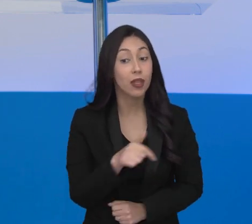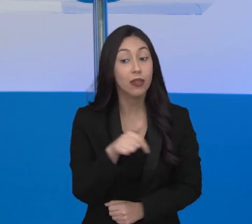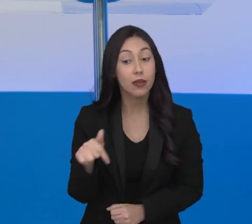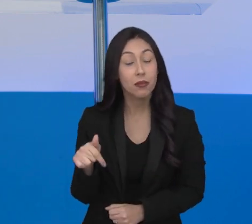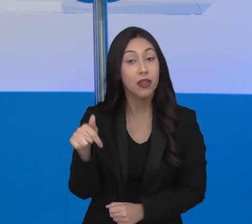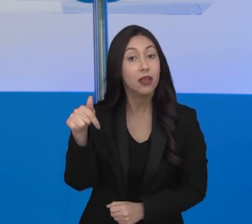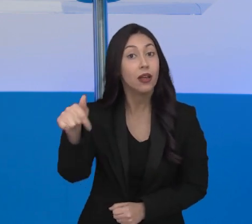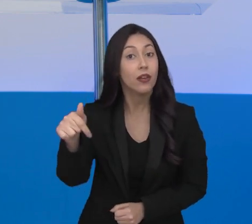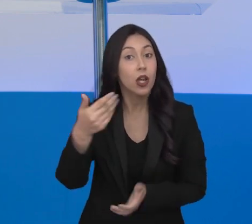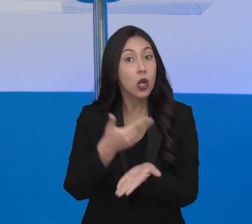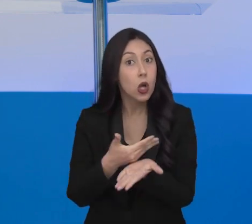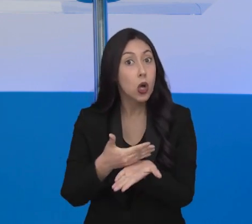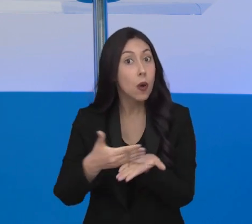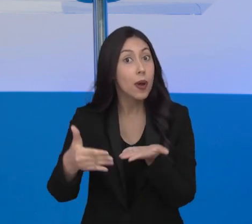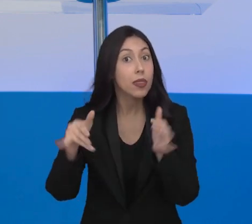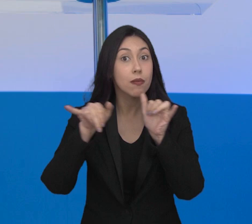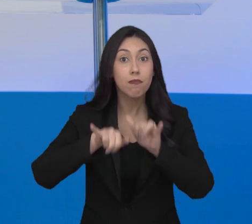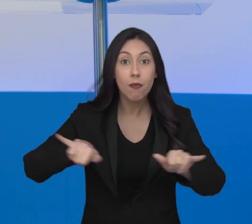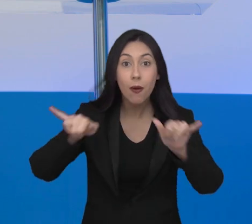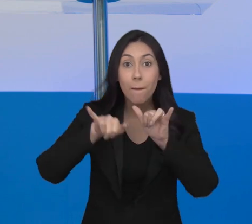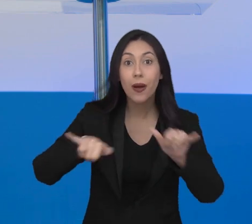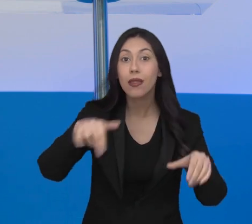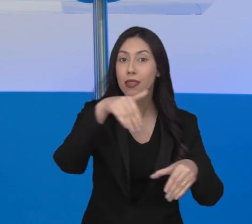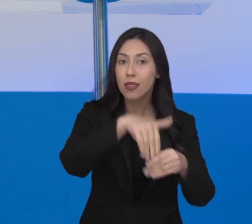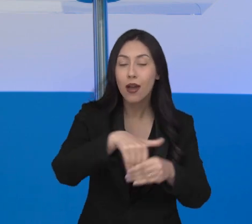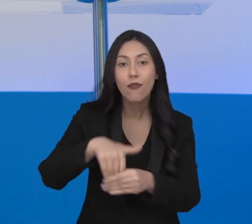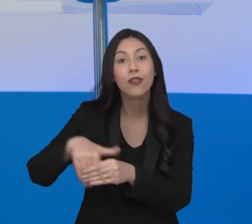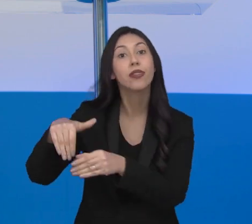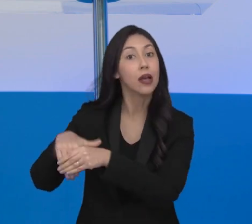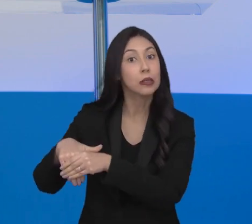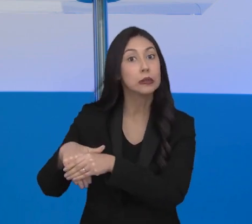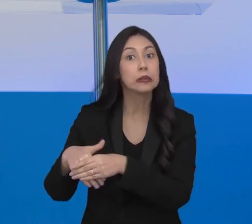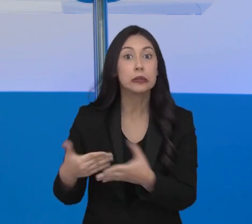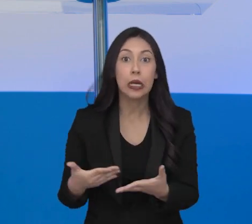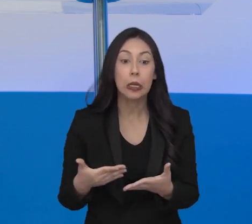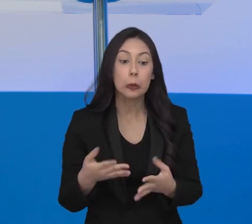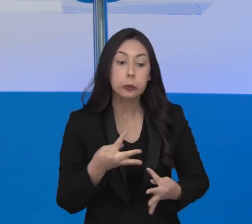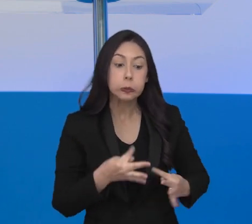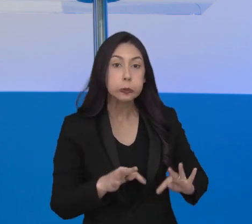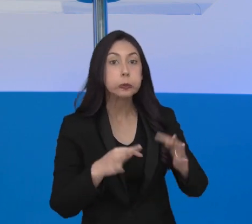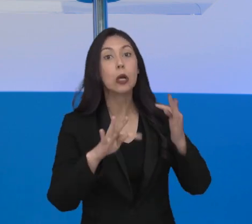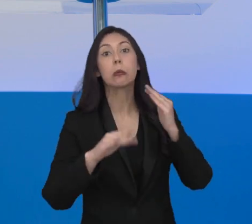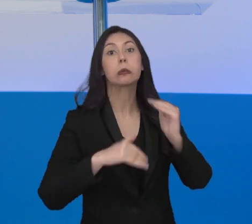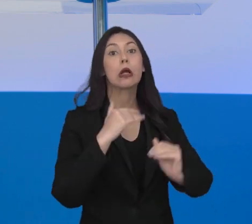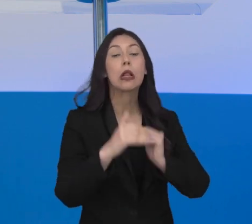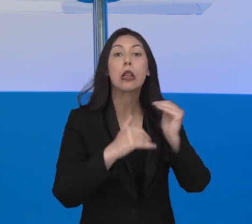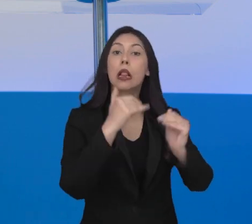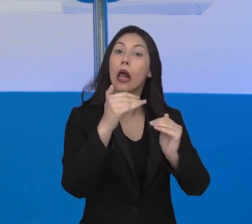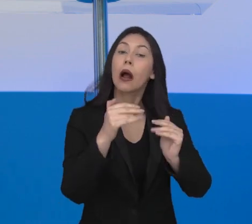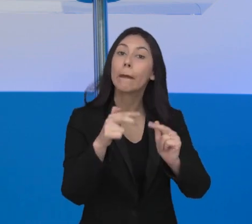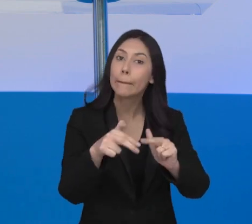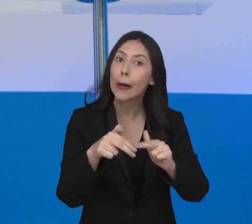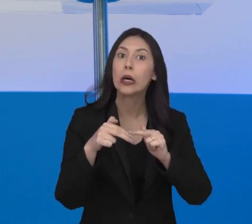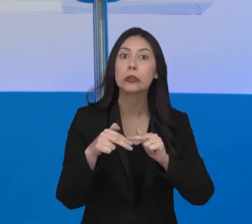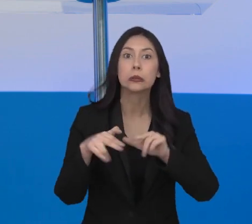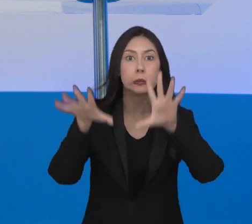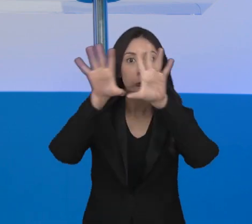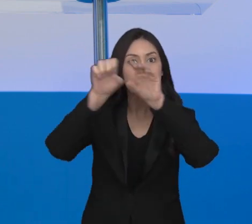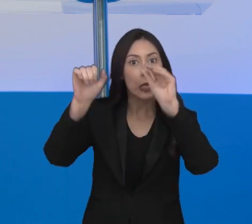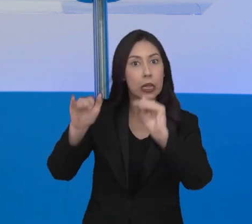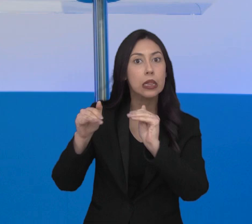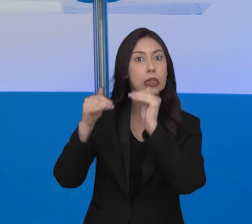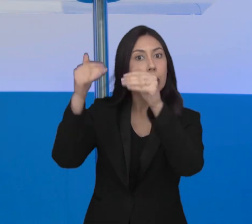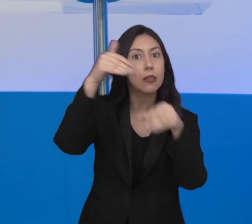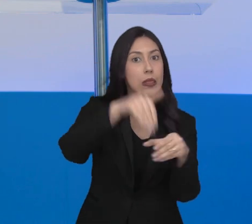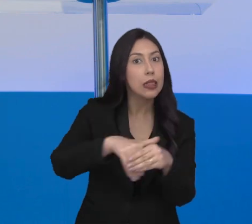próxima semana marca o início da propaganda eleitoral. E com o crescente uso das tecnologias, o TSE restringiu o